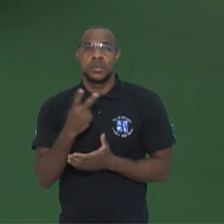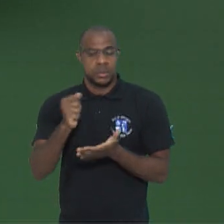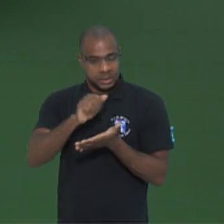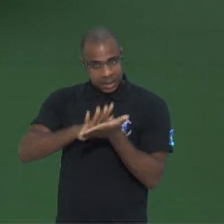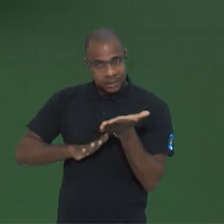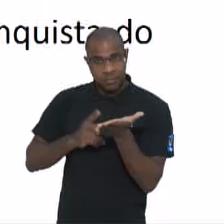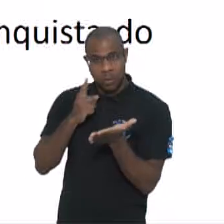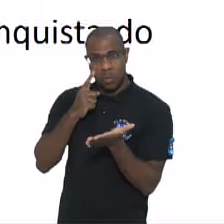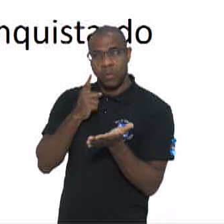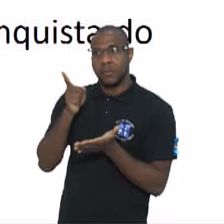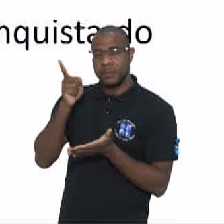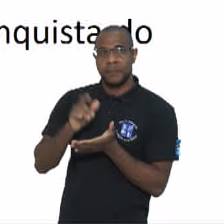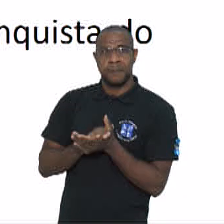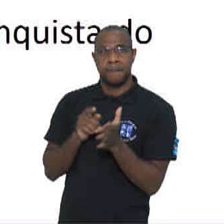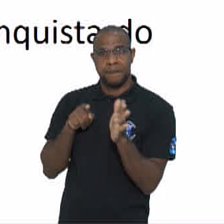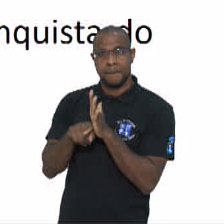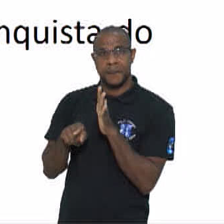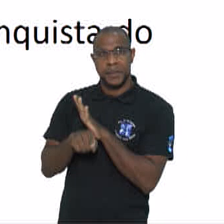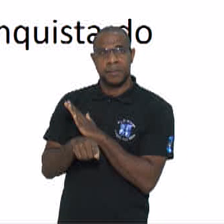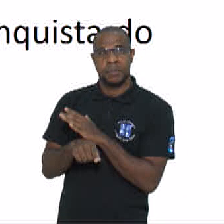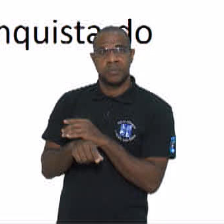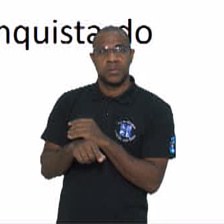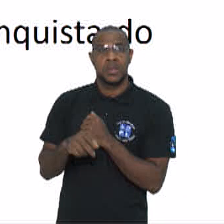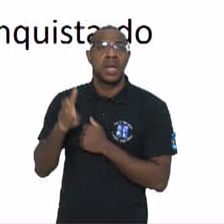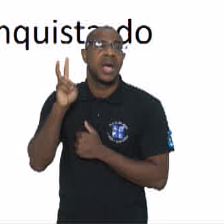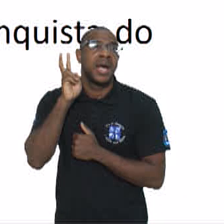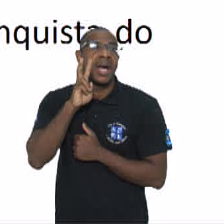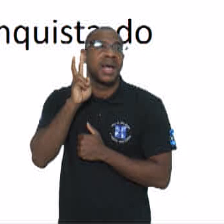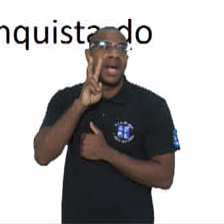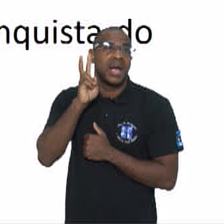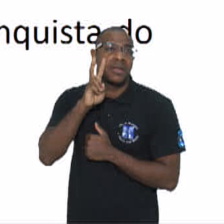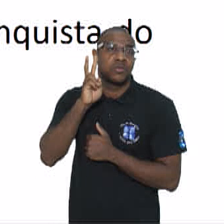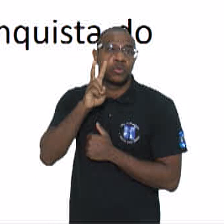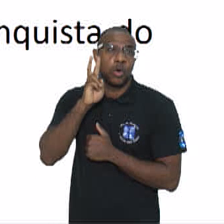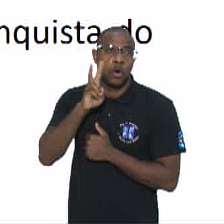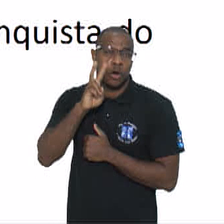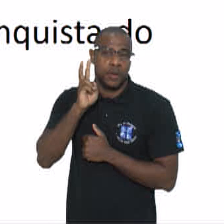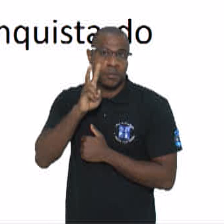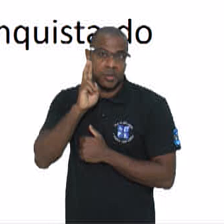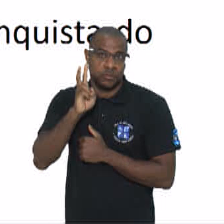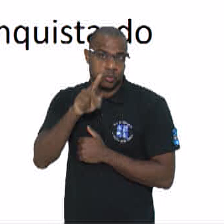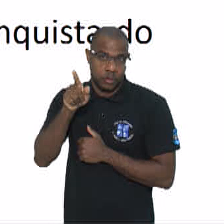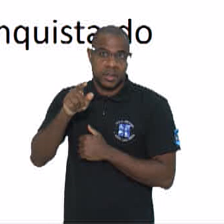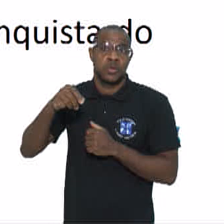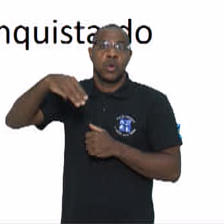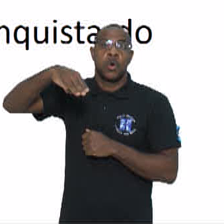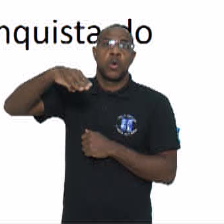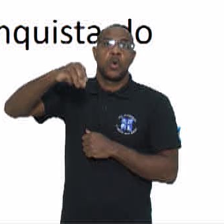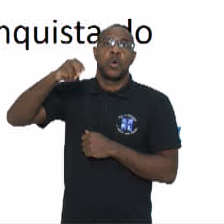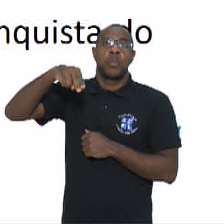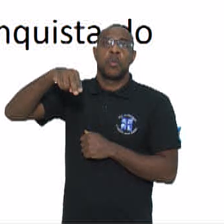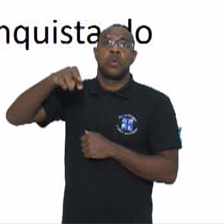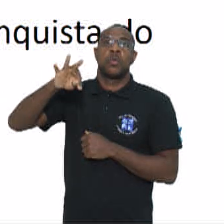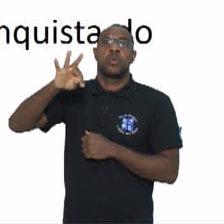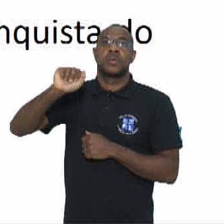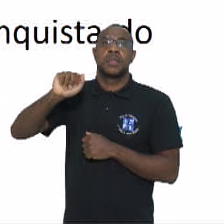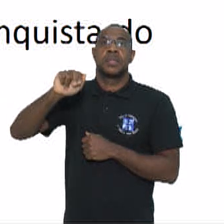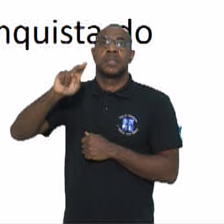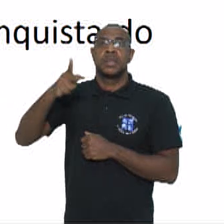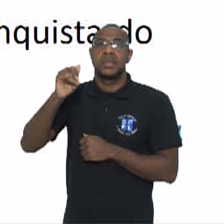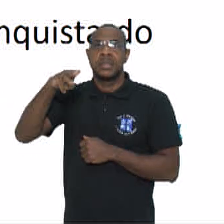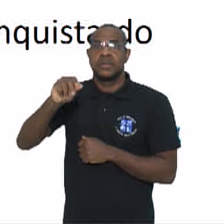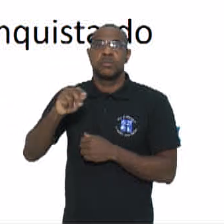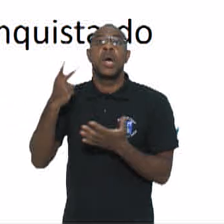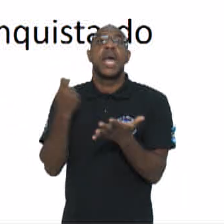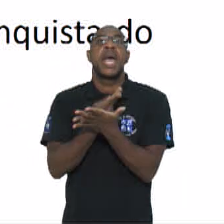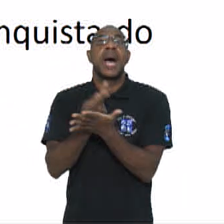pergunta. A pergunta é a seguinte, sobre a história do montanhismo, é incorreto afirmar. O que está errado nessas alternativas? Alternativa